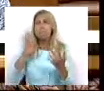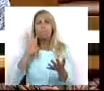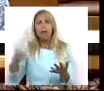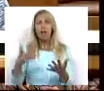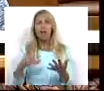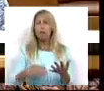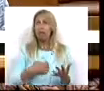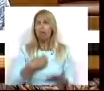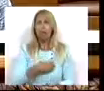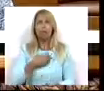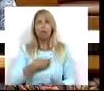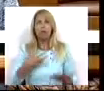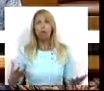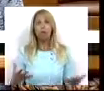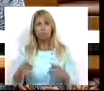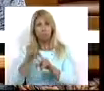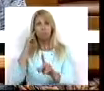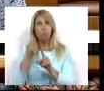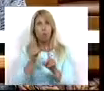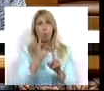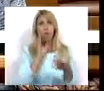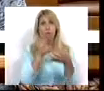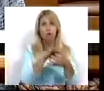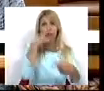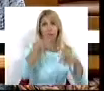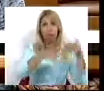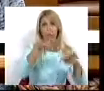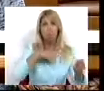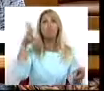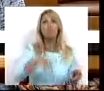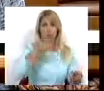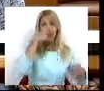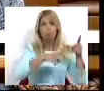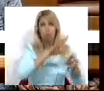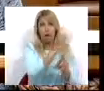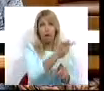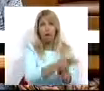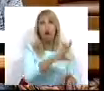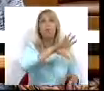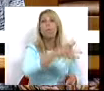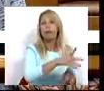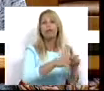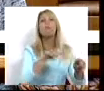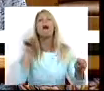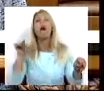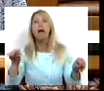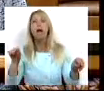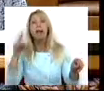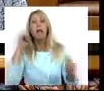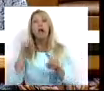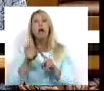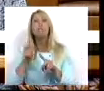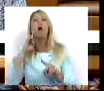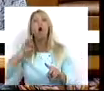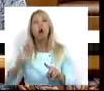não é servir os interesses dos portugueses e das gentes que estão neste país, mas sim servir os